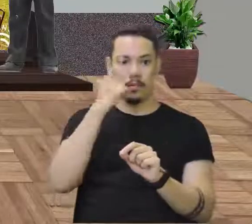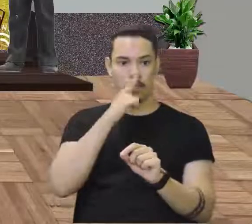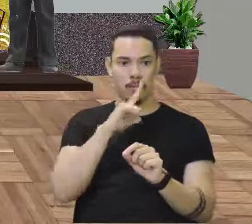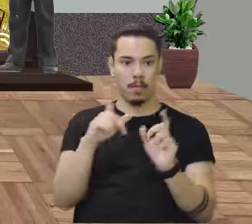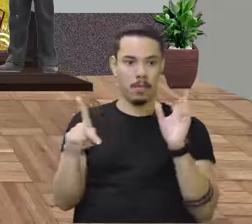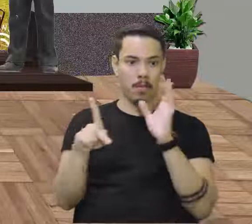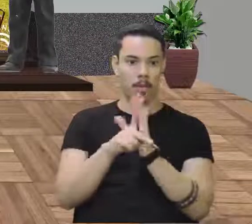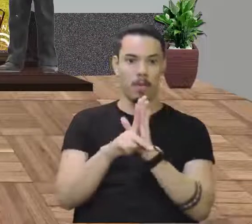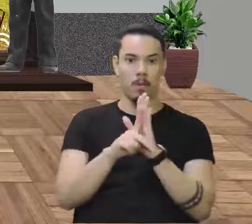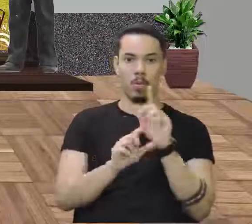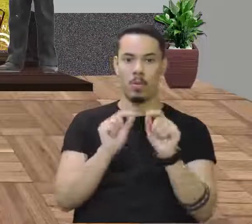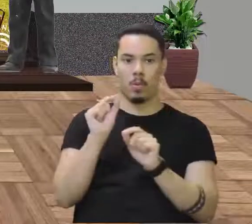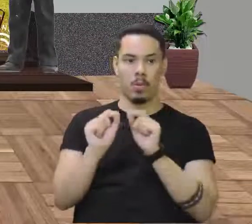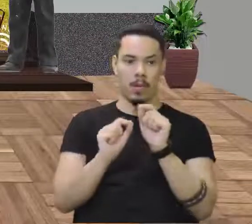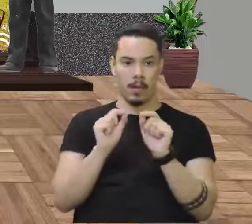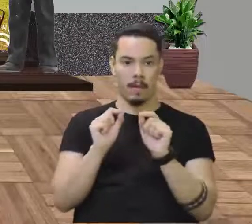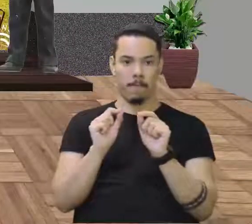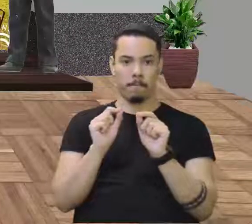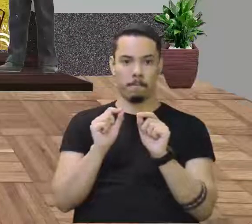para